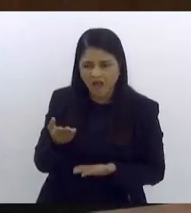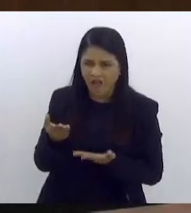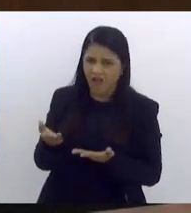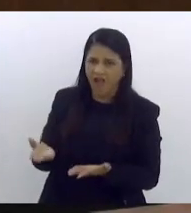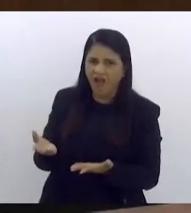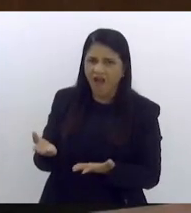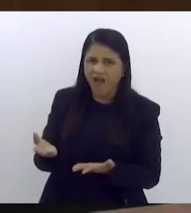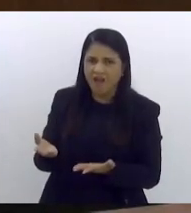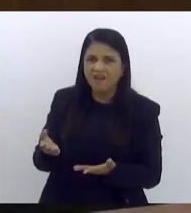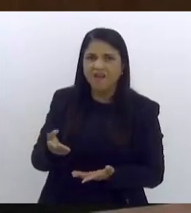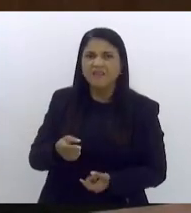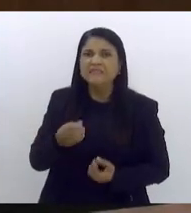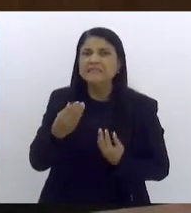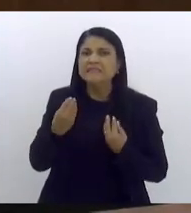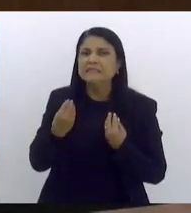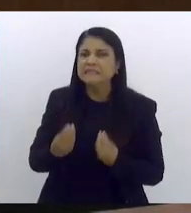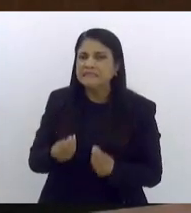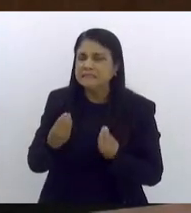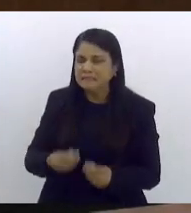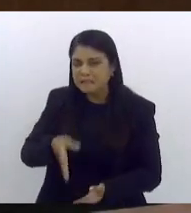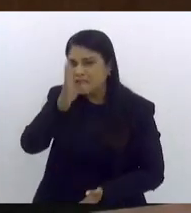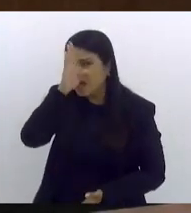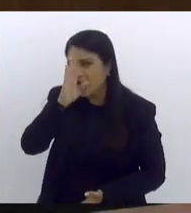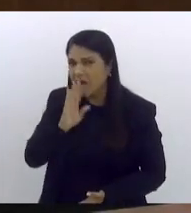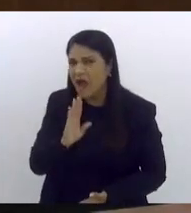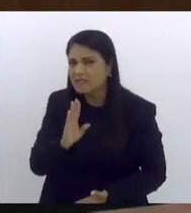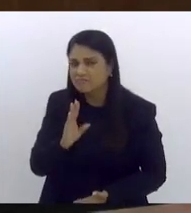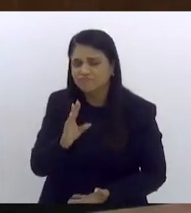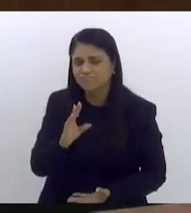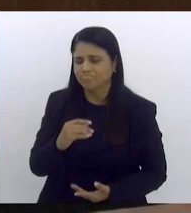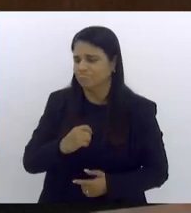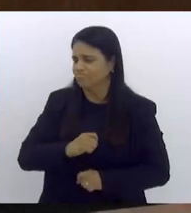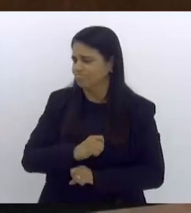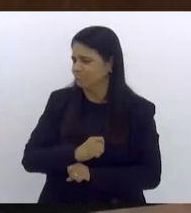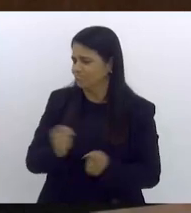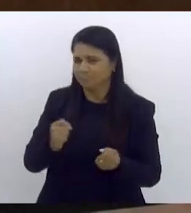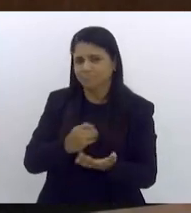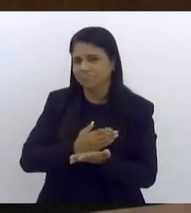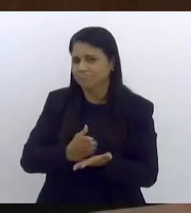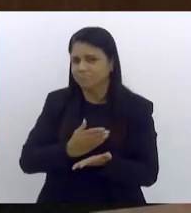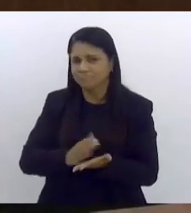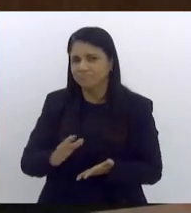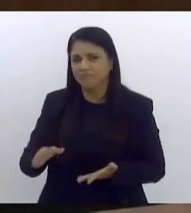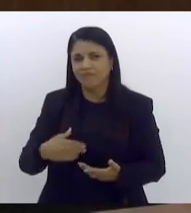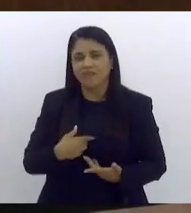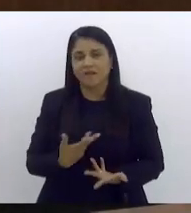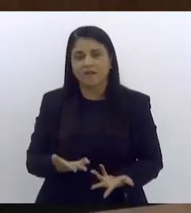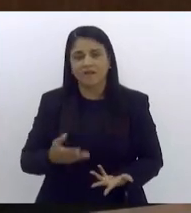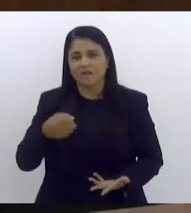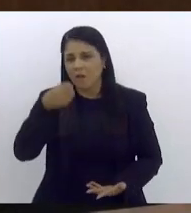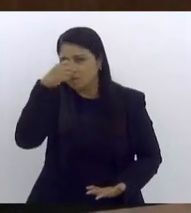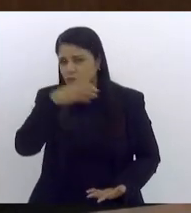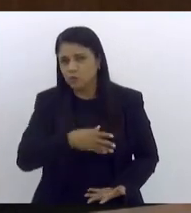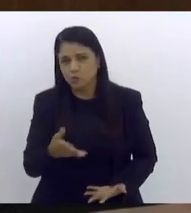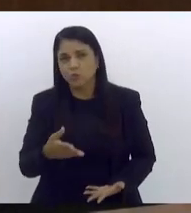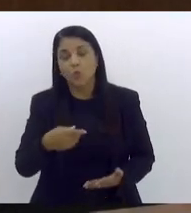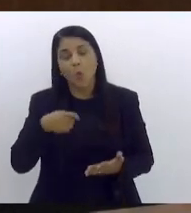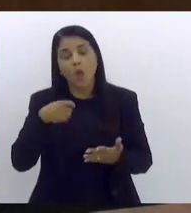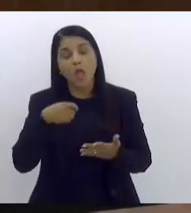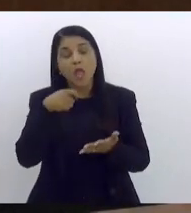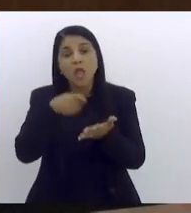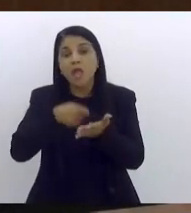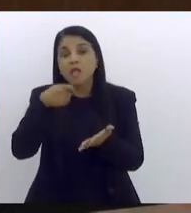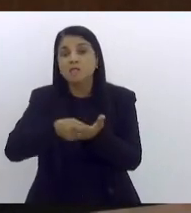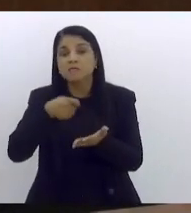de graça tem que fazer a apresentação, porra. Nem de graça. Aquilo é um escárnio. Então, exigimos a exoneração